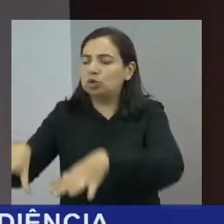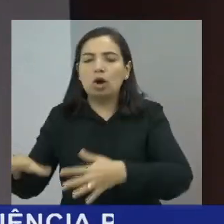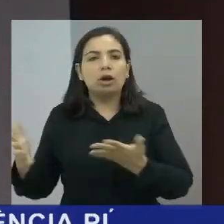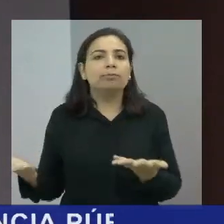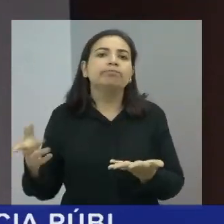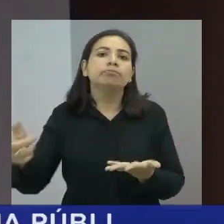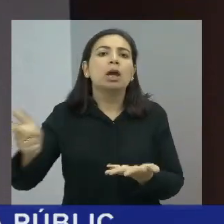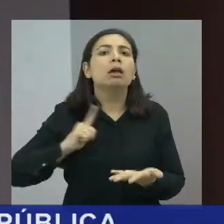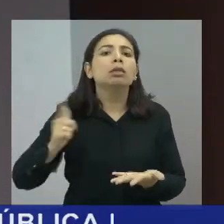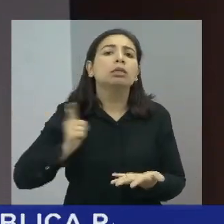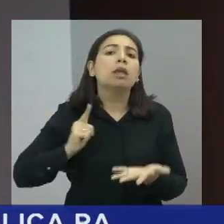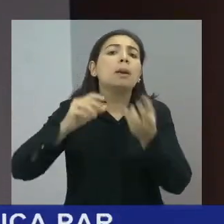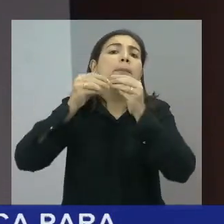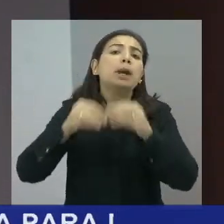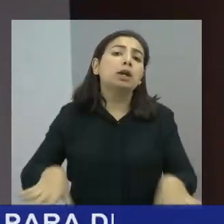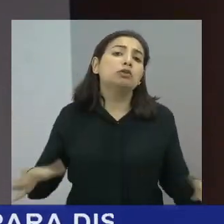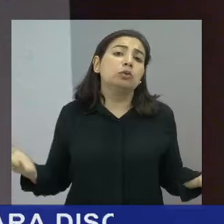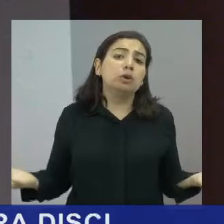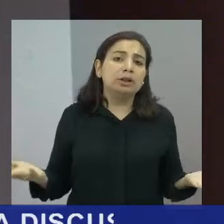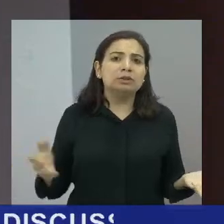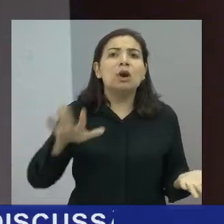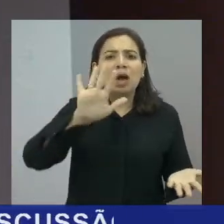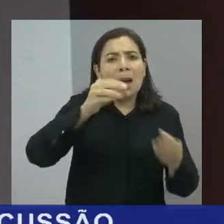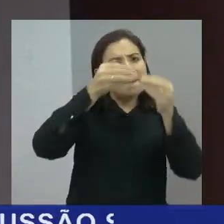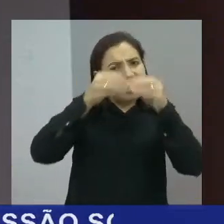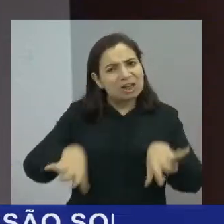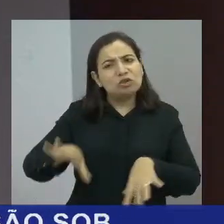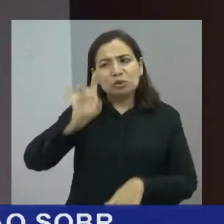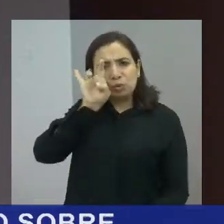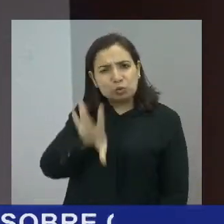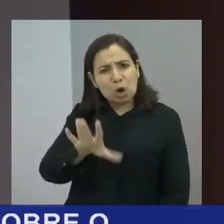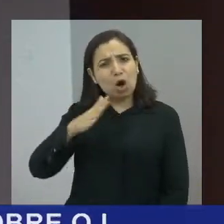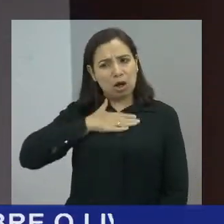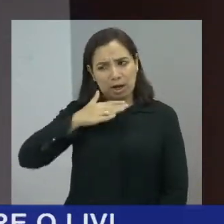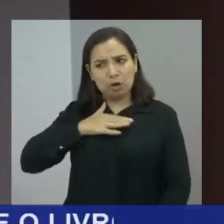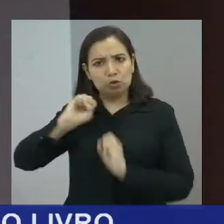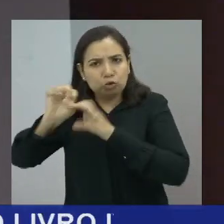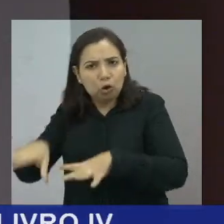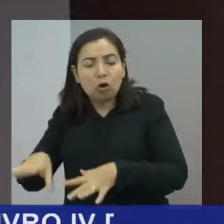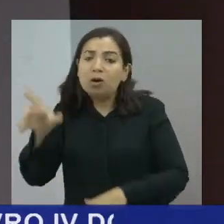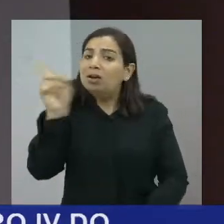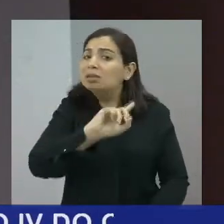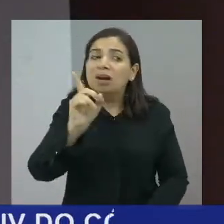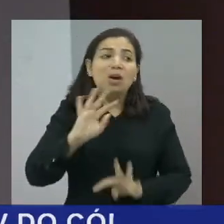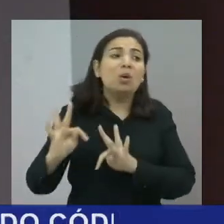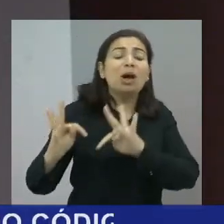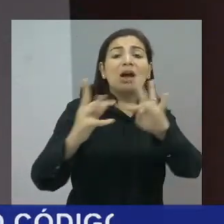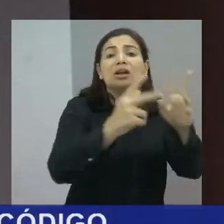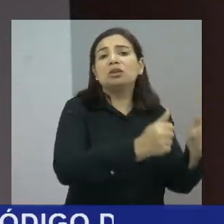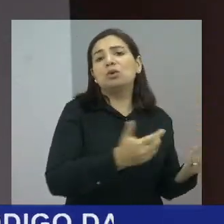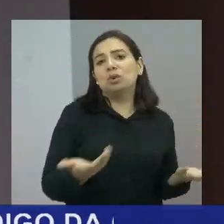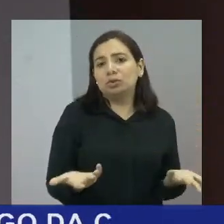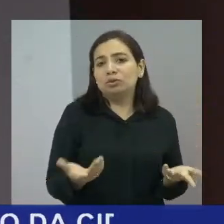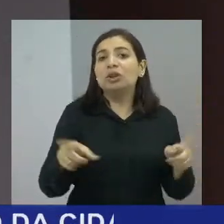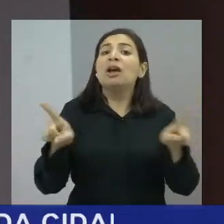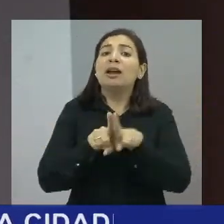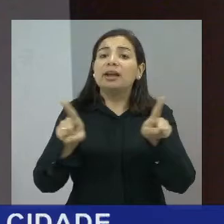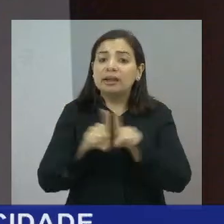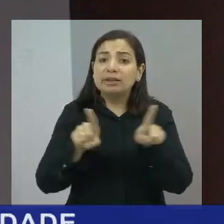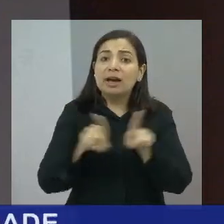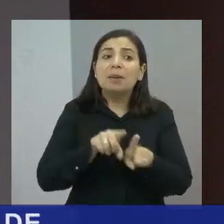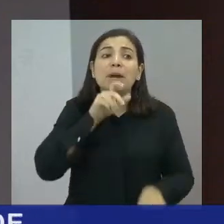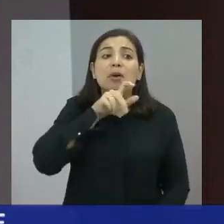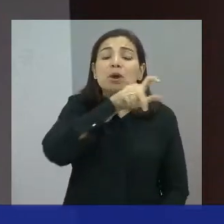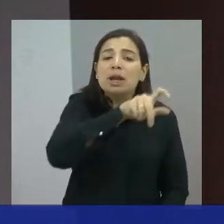um prejuízo que todos nós vamos pagar, porque essa conta vem na forma de impostos que todos vamos pagar, daquele recurso que